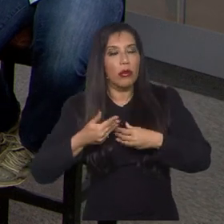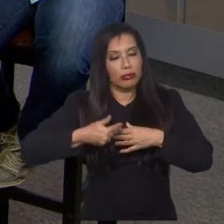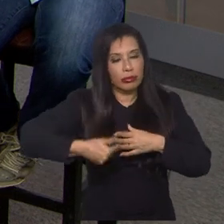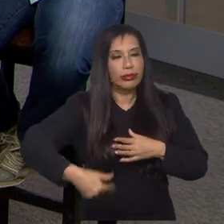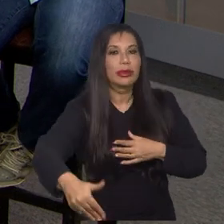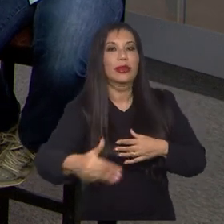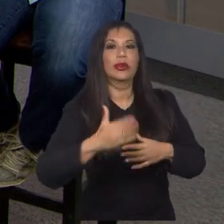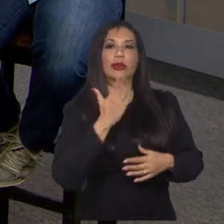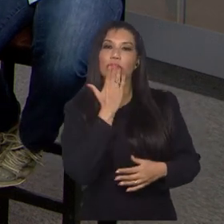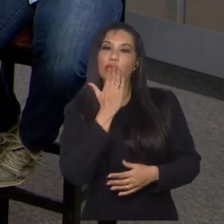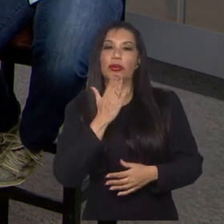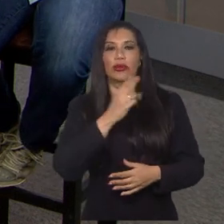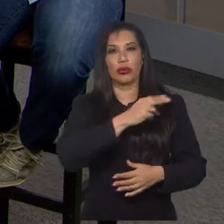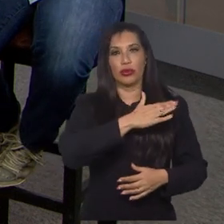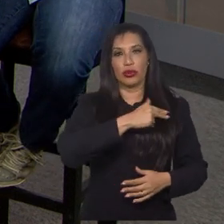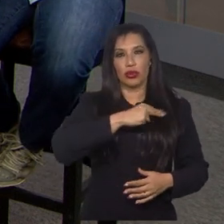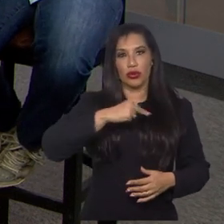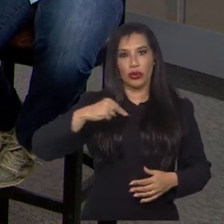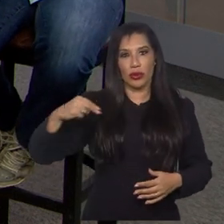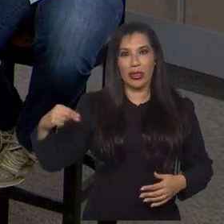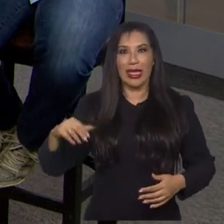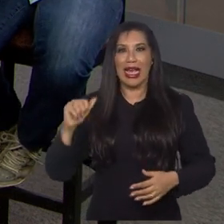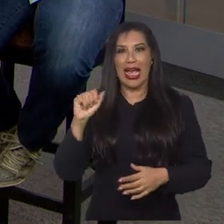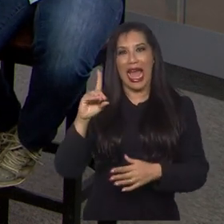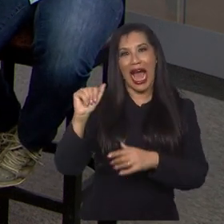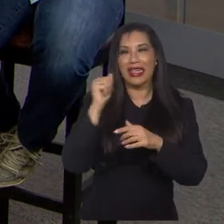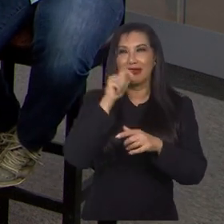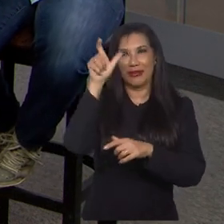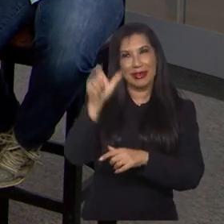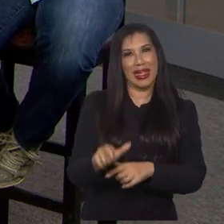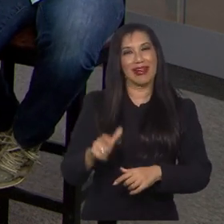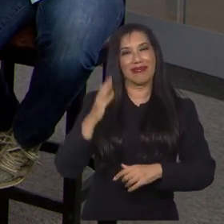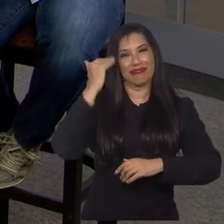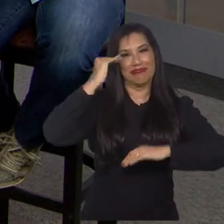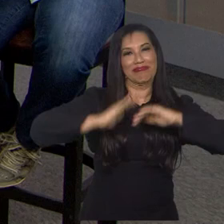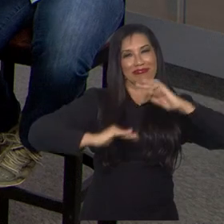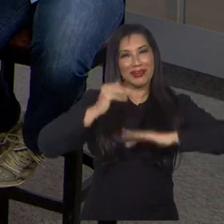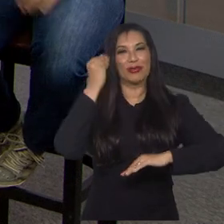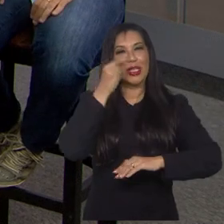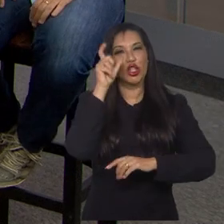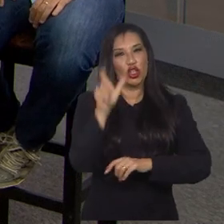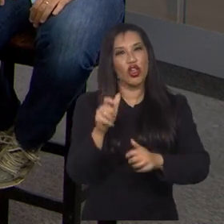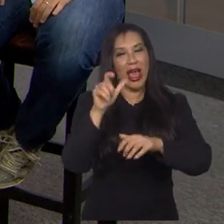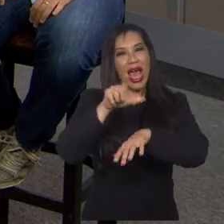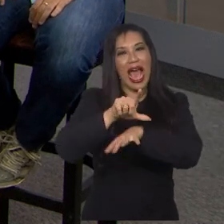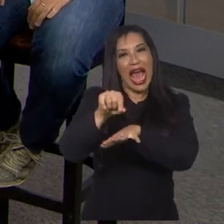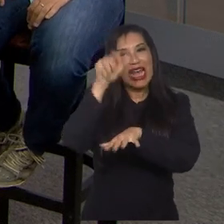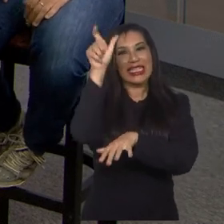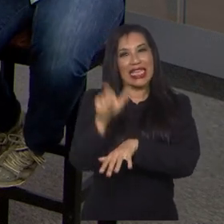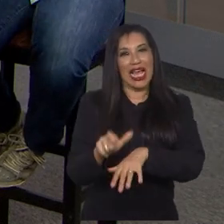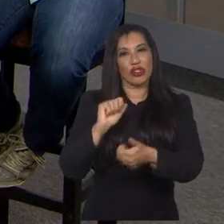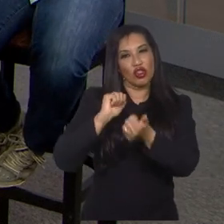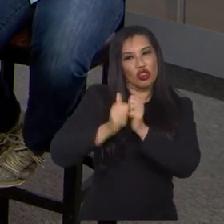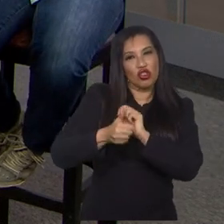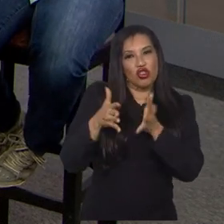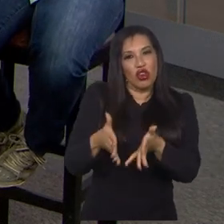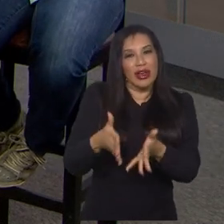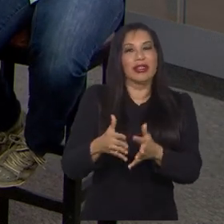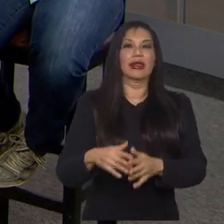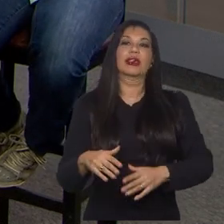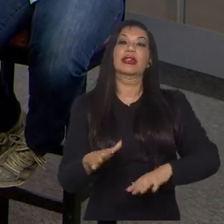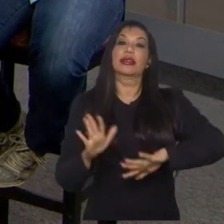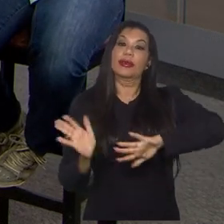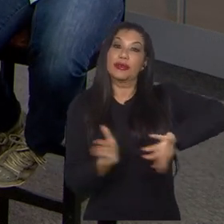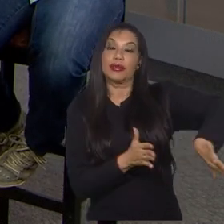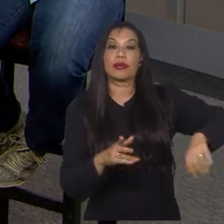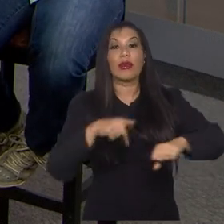frente o time norueguês. E claro, quem tem a Ada, né, não dá para pensar muita coisa diferente. E a Nova Zelândia? Nova Zelândia que tem,